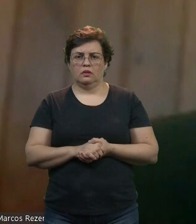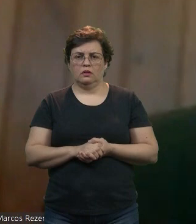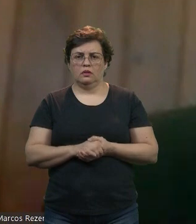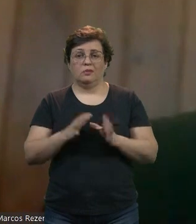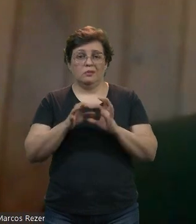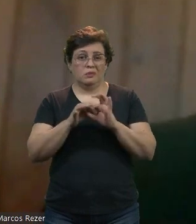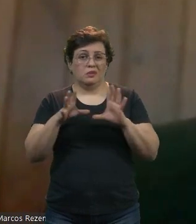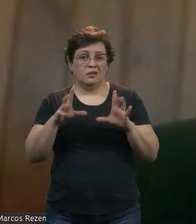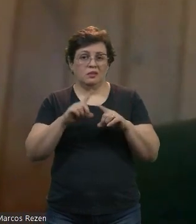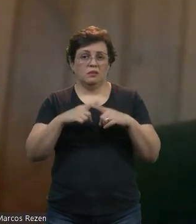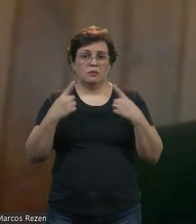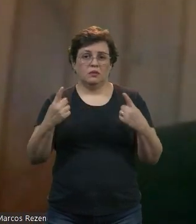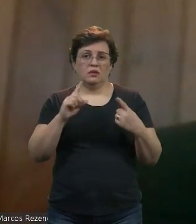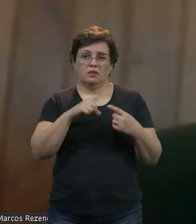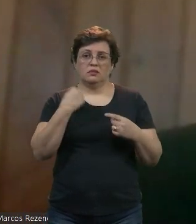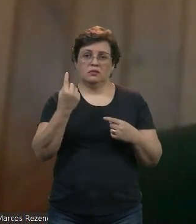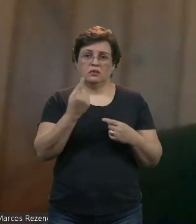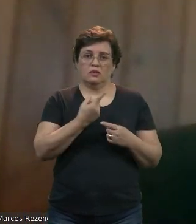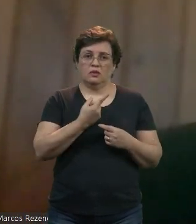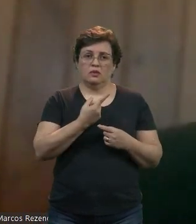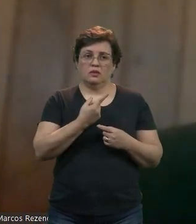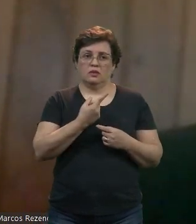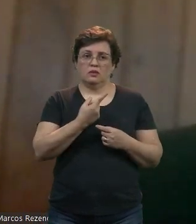que nós